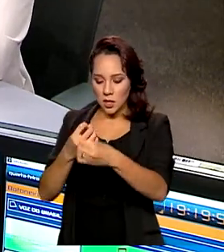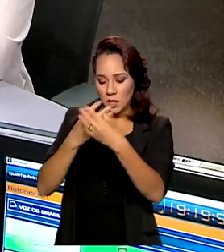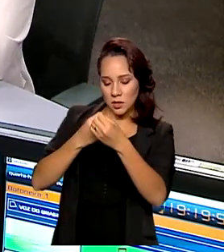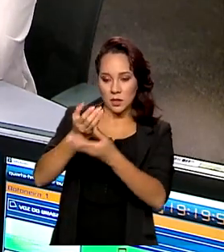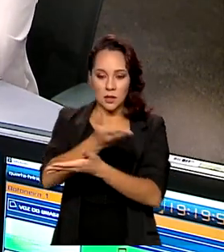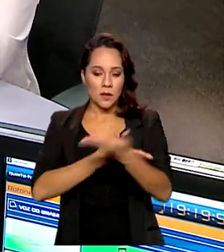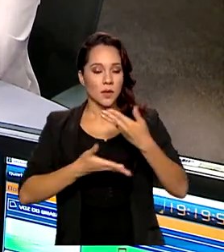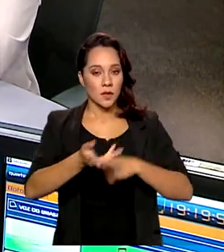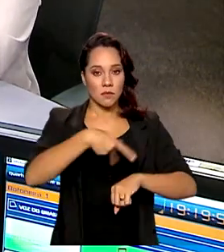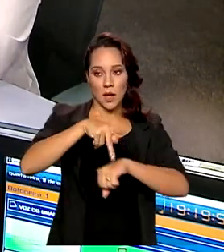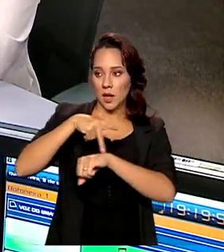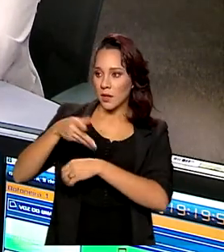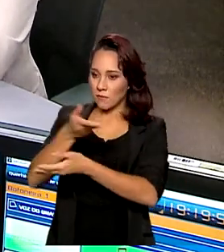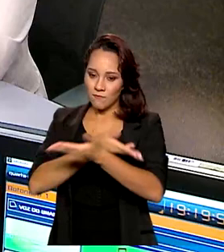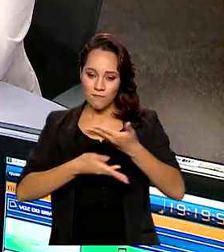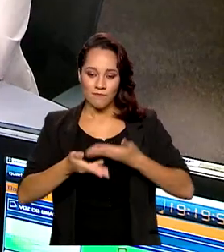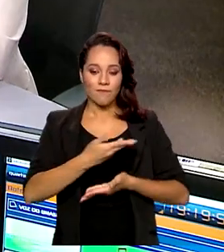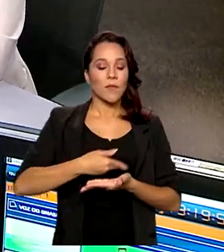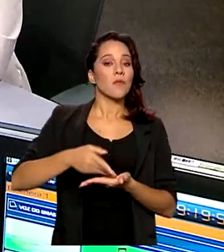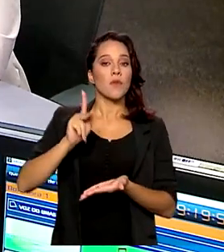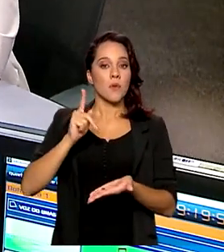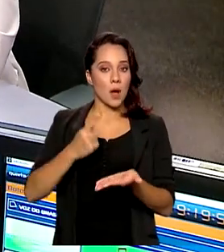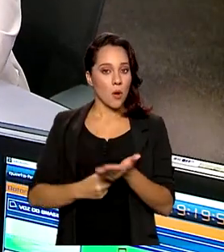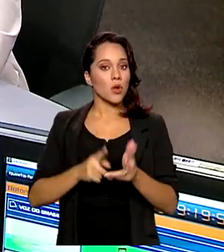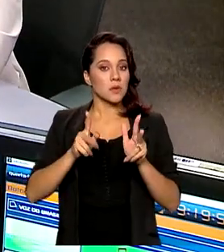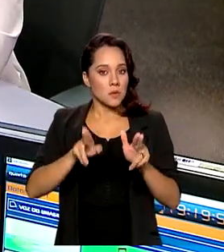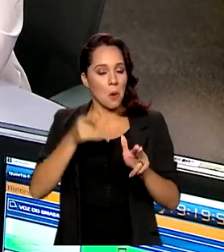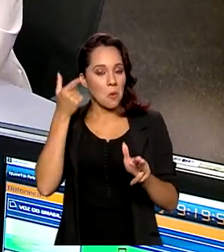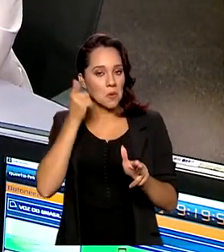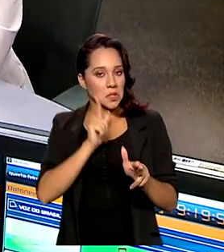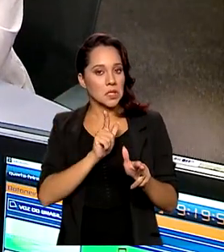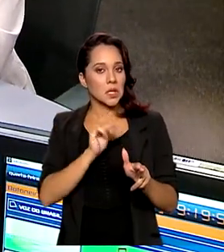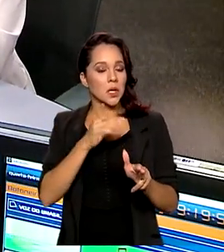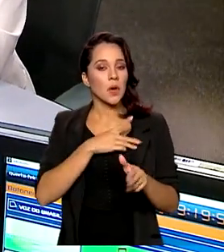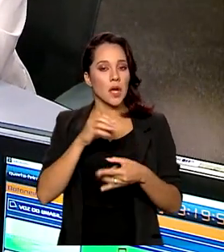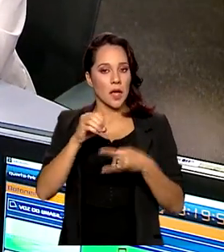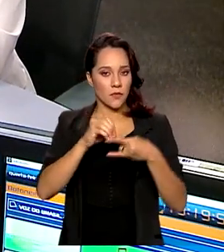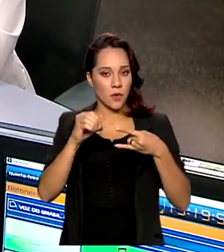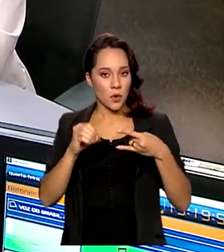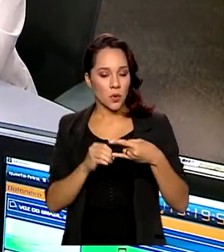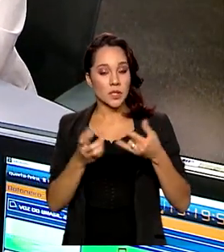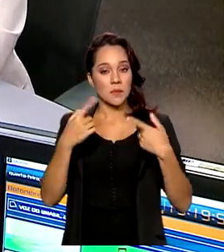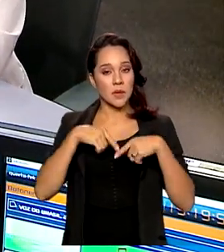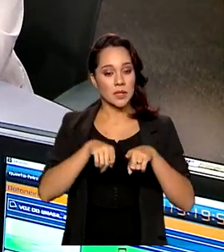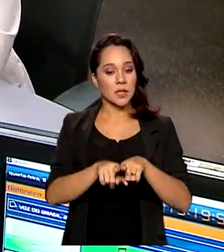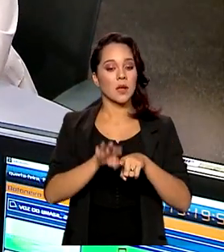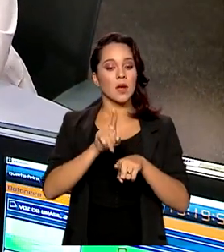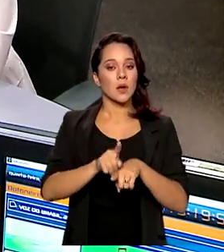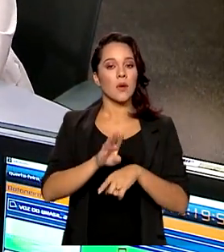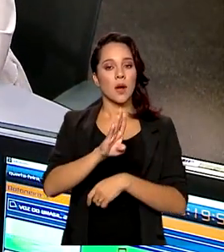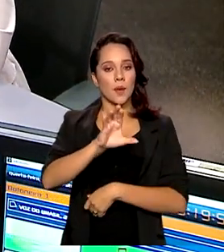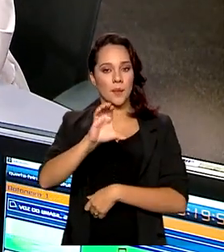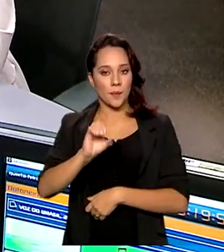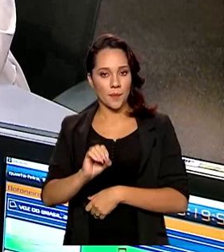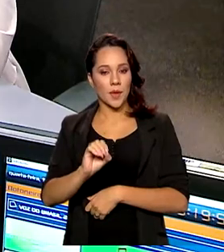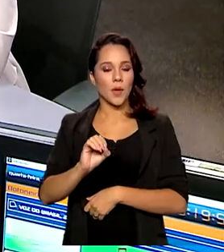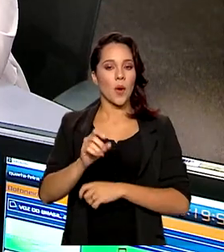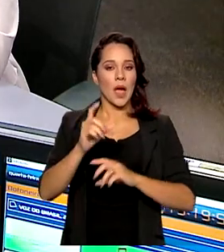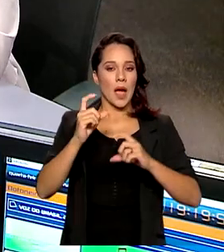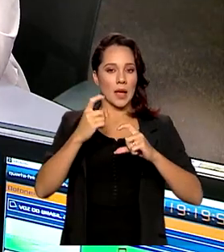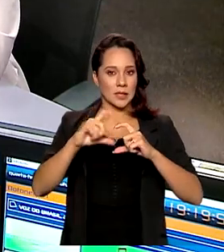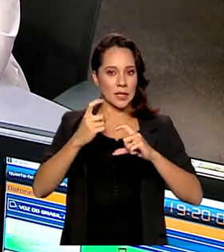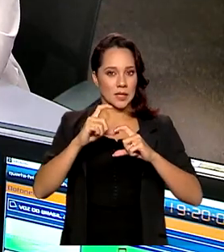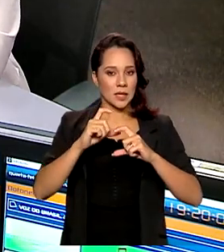entre países. Foi um acordo desse tipo que possibilitou que a Fiocruz, em parceria com a biofarmacêutica